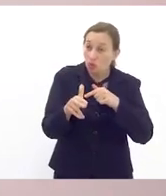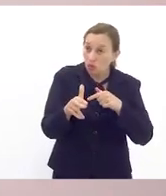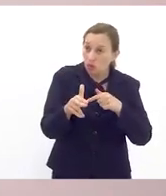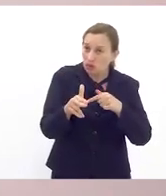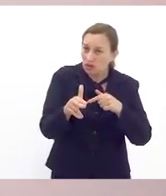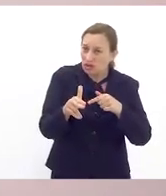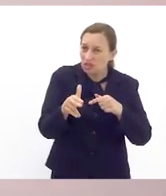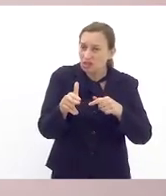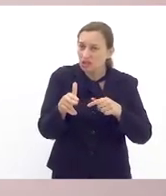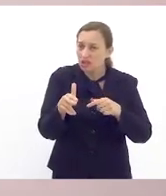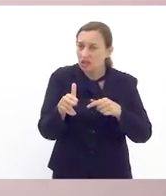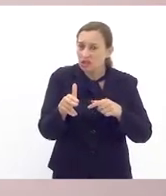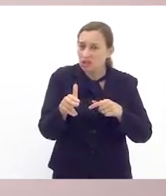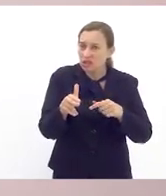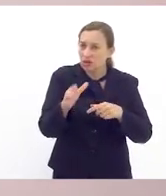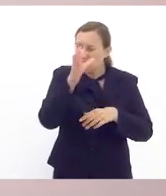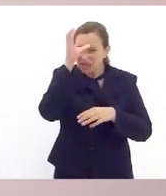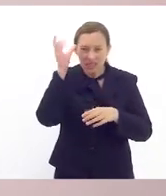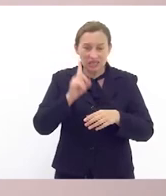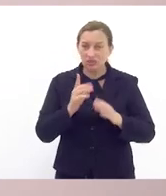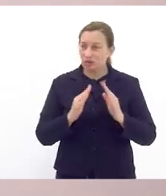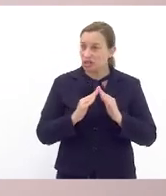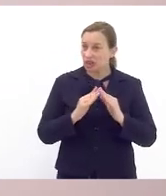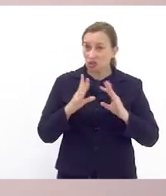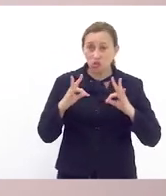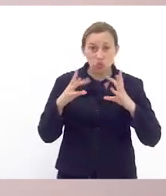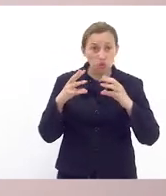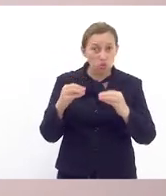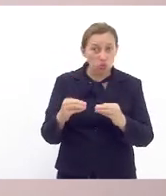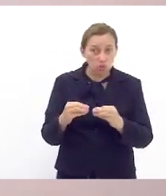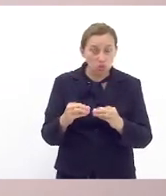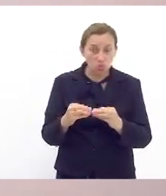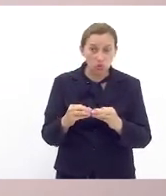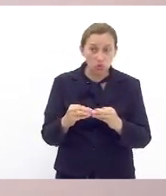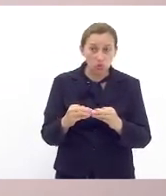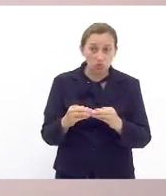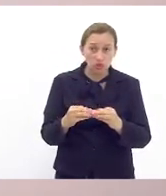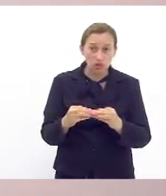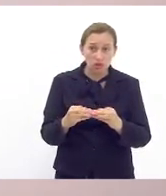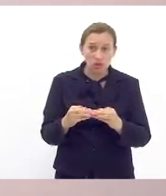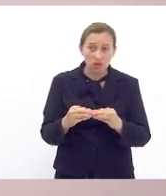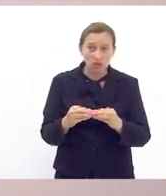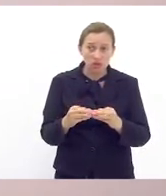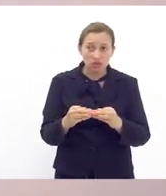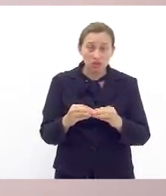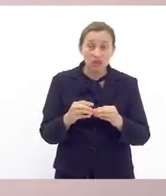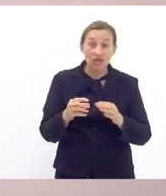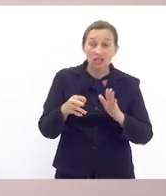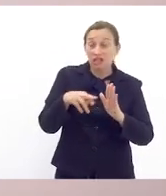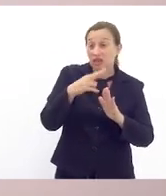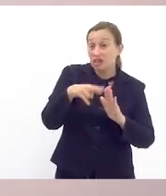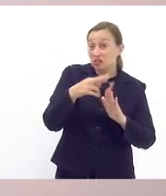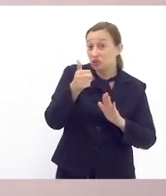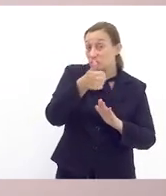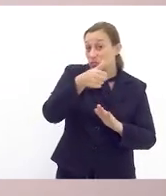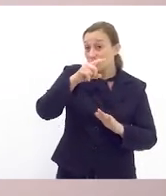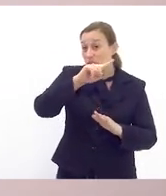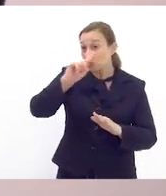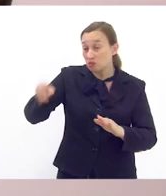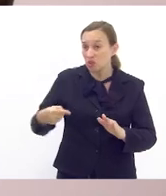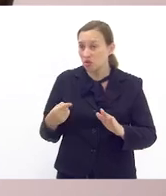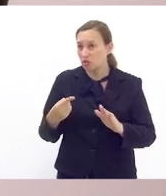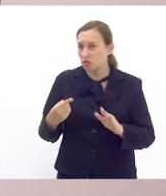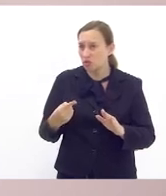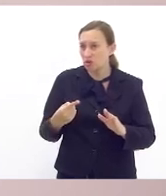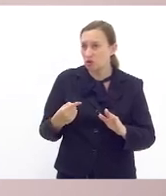ausência do Consumidor quando tudo isso esse procedimento está sacramentar na resolução meu o consumidor ele